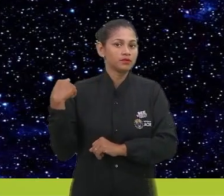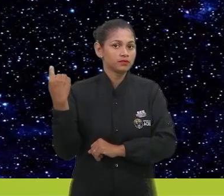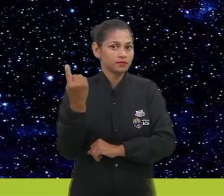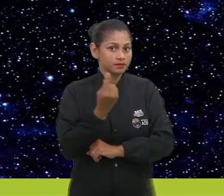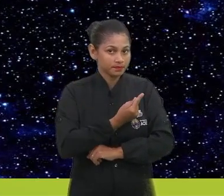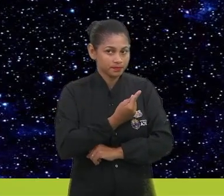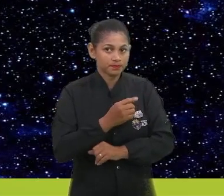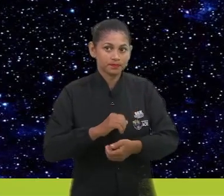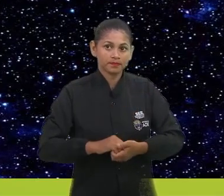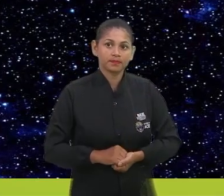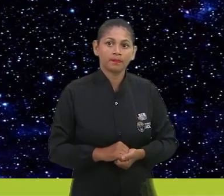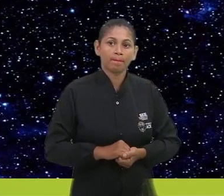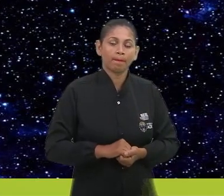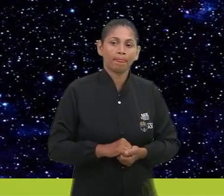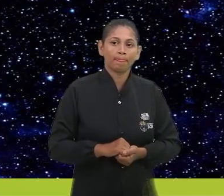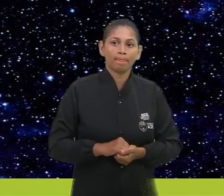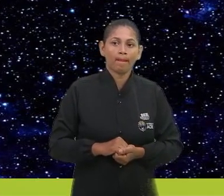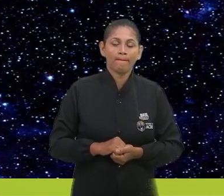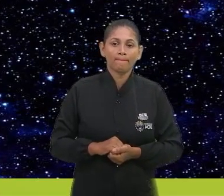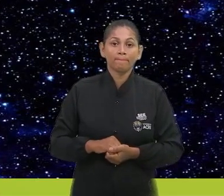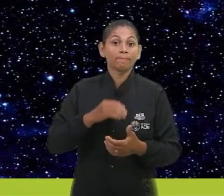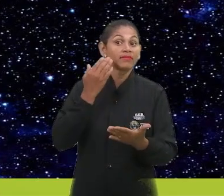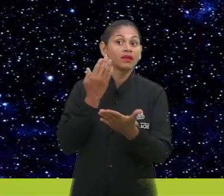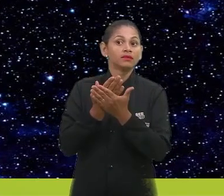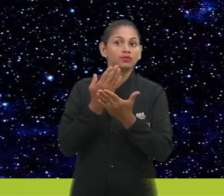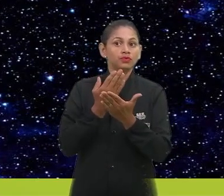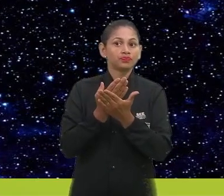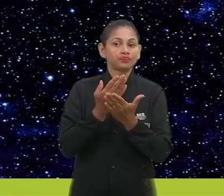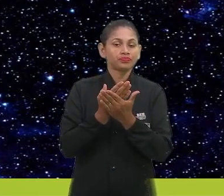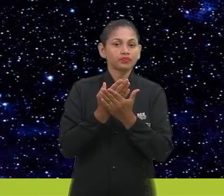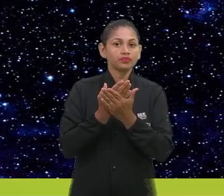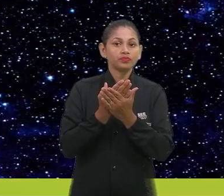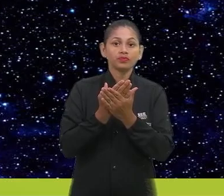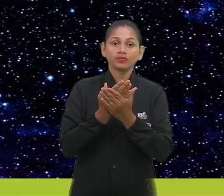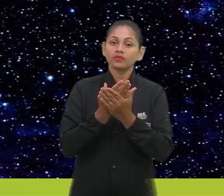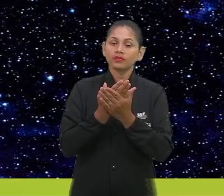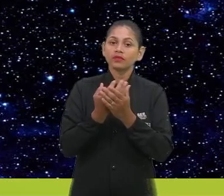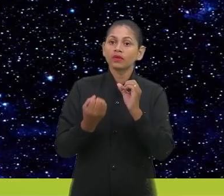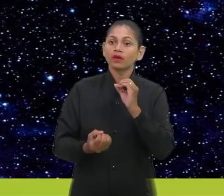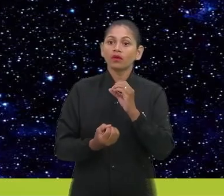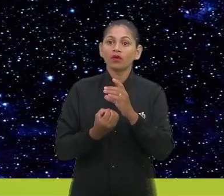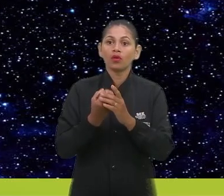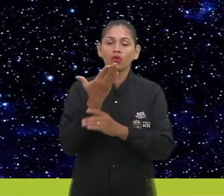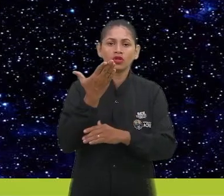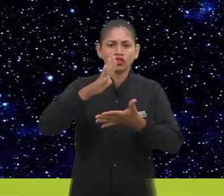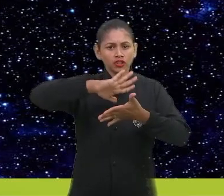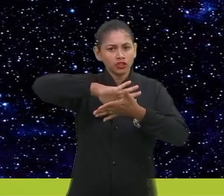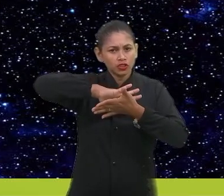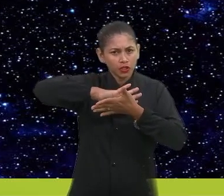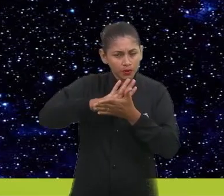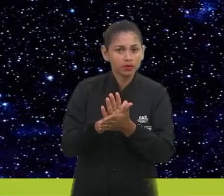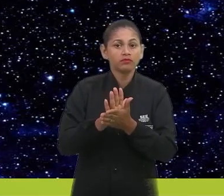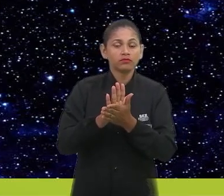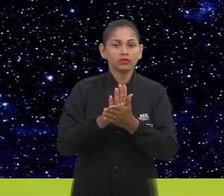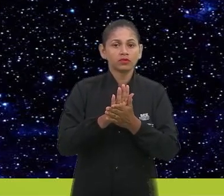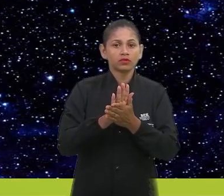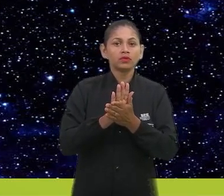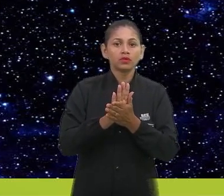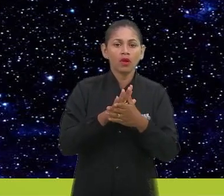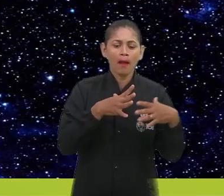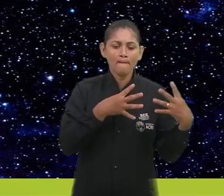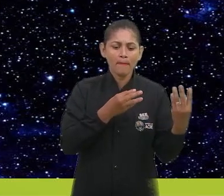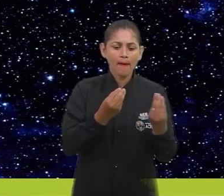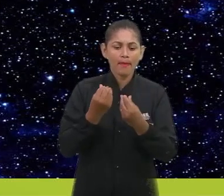seguinte, a astroquímica, ela vai estudar a formação, destruição e abundância de moléculas